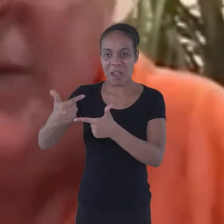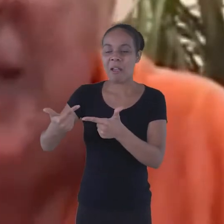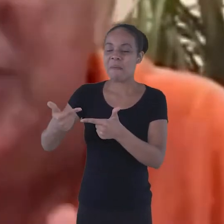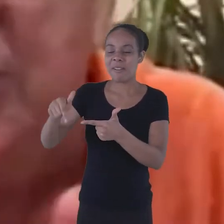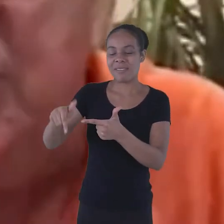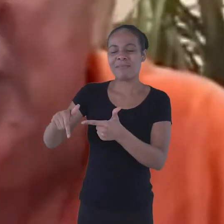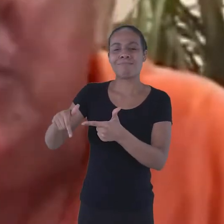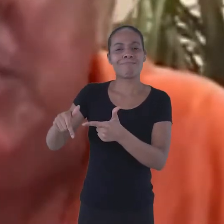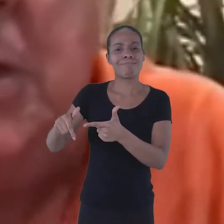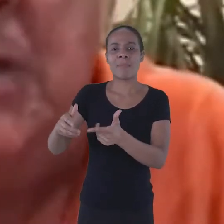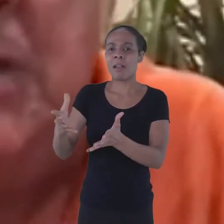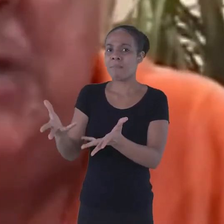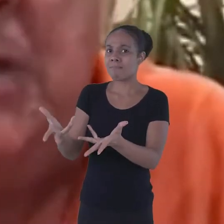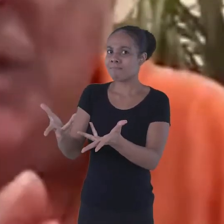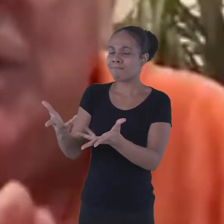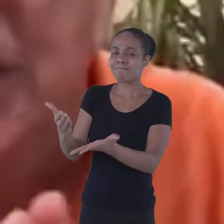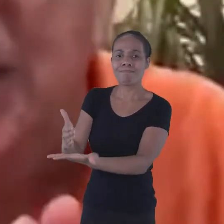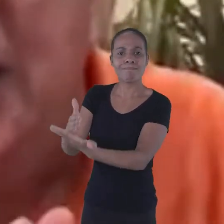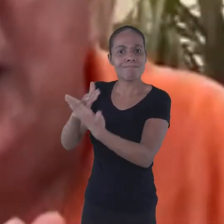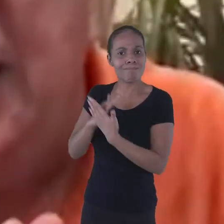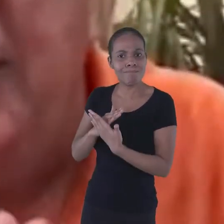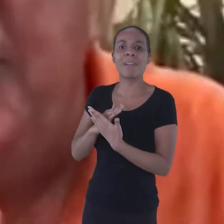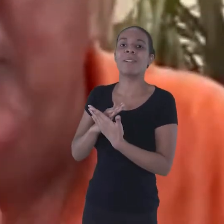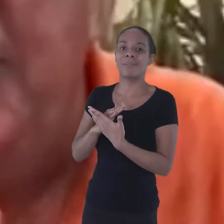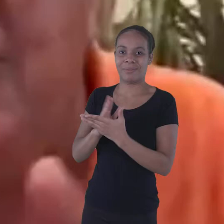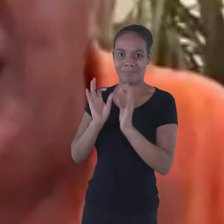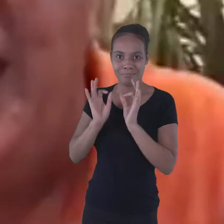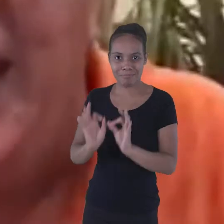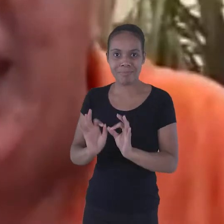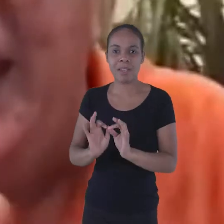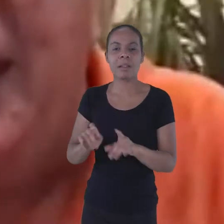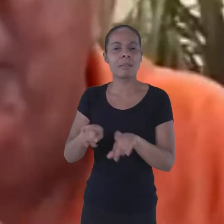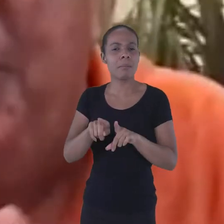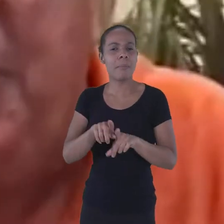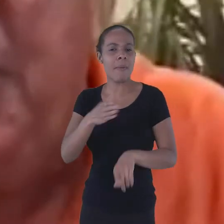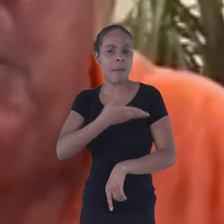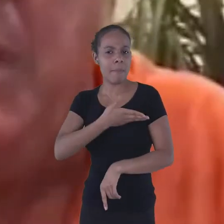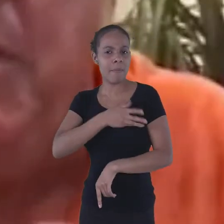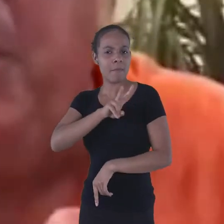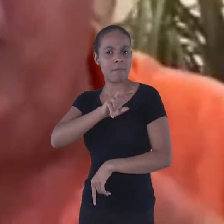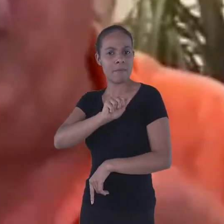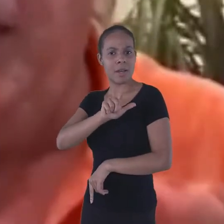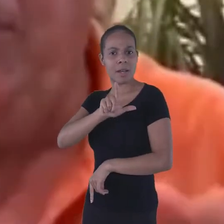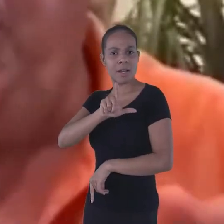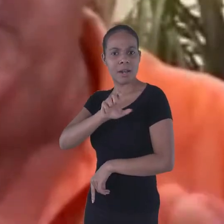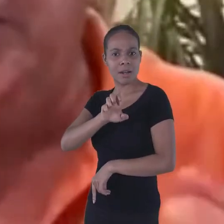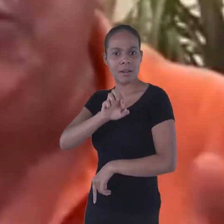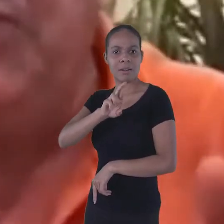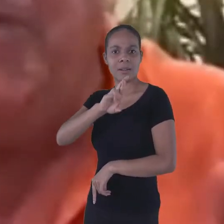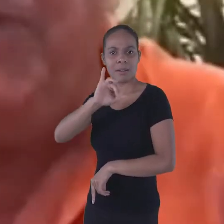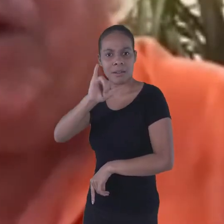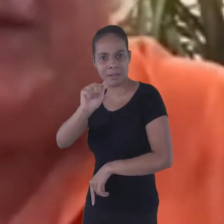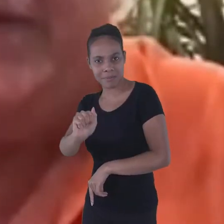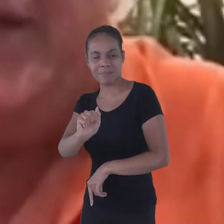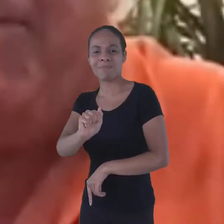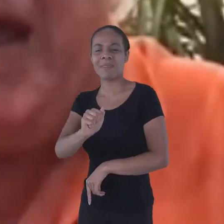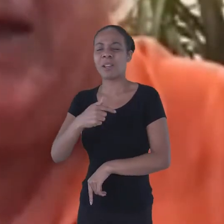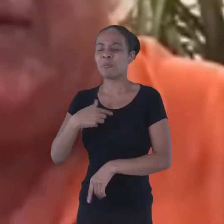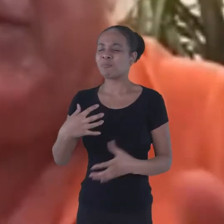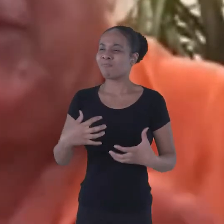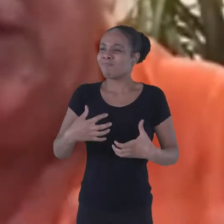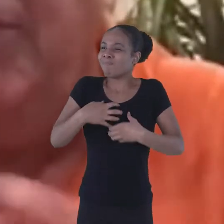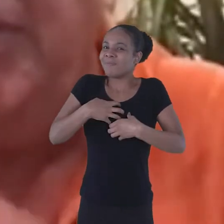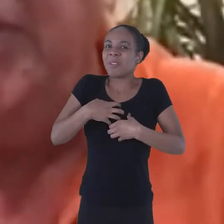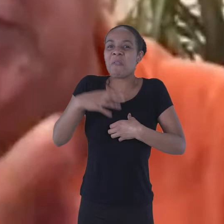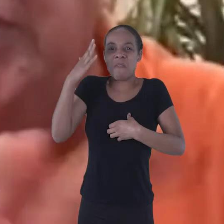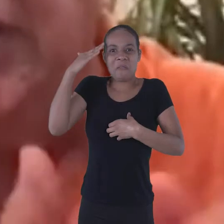todos eles, desde o início, a Luísa, a minha amiga Valéria, que olha, eu me senti um Gabriel Garcia